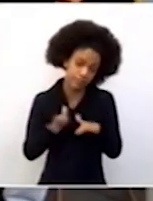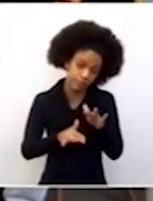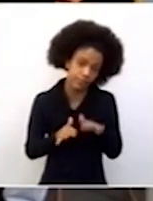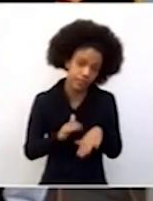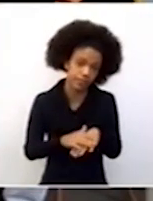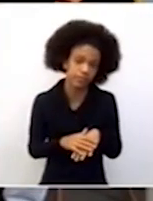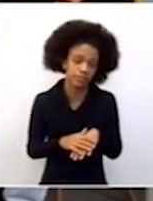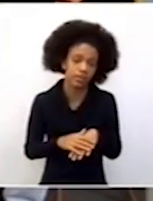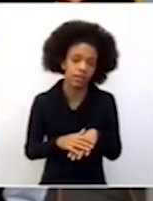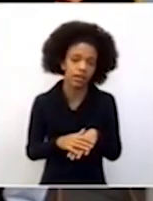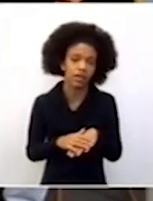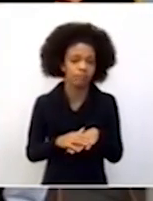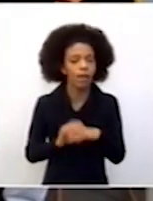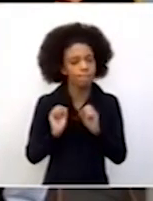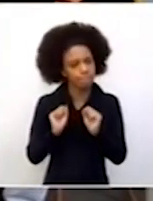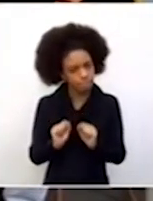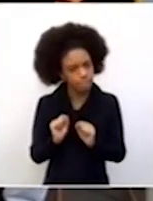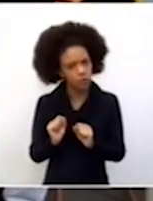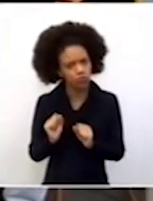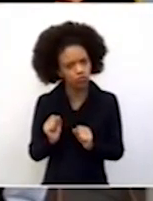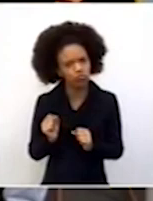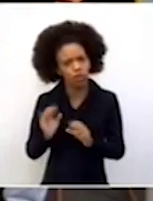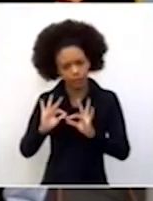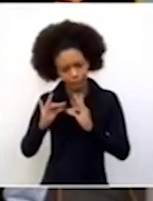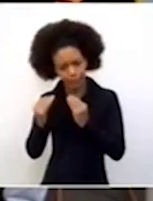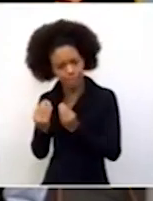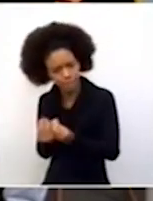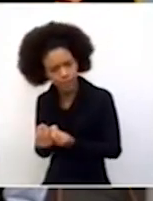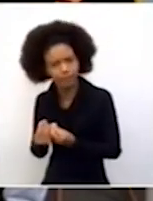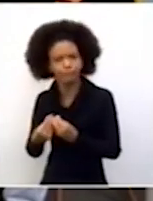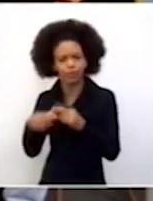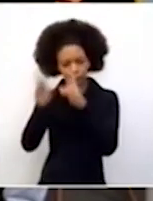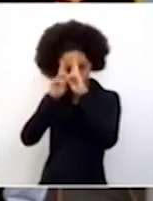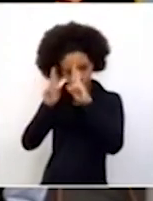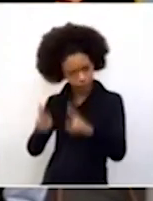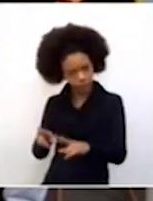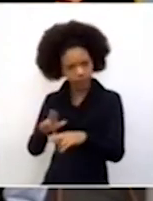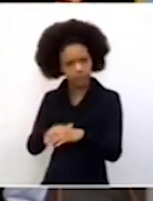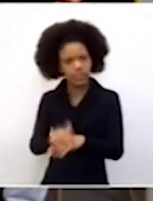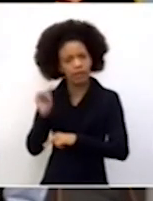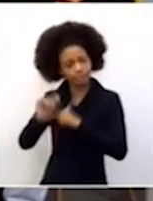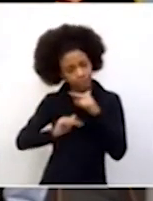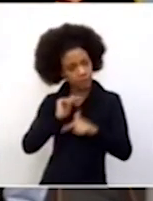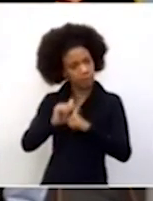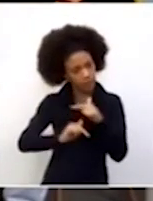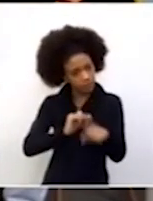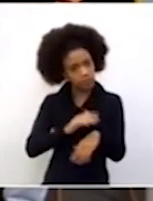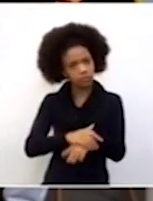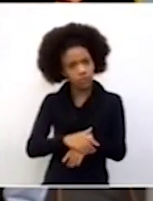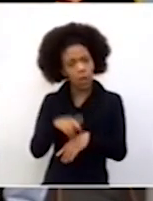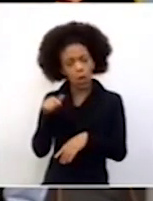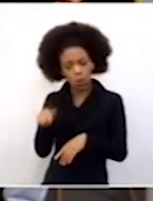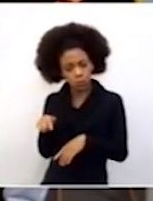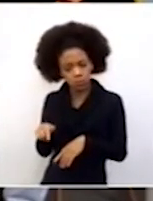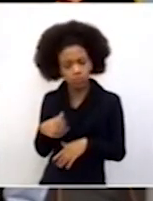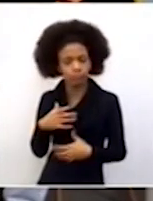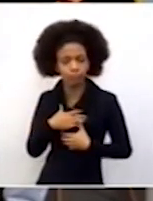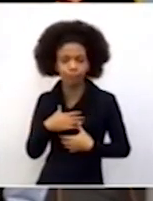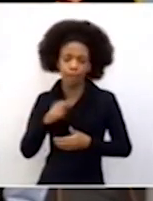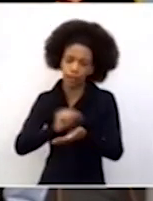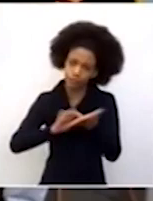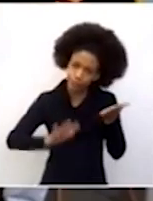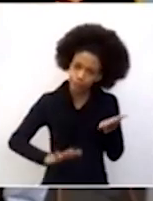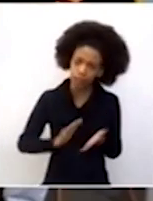ser entre os pais, né? Os responsáveis desses aluninhos, trabalhando com essas atividades, né? Que